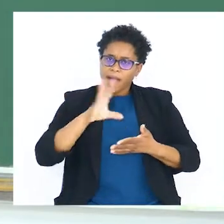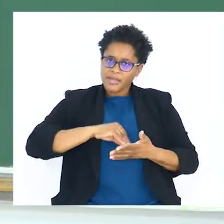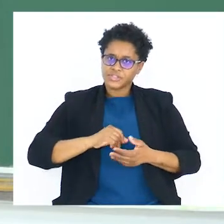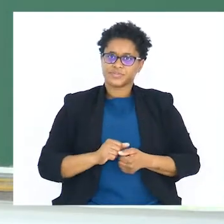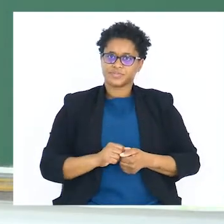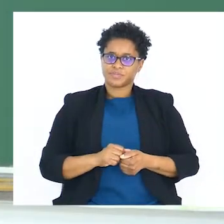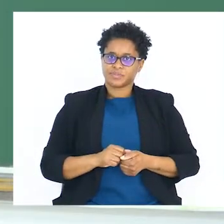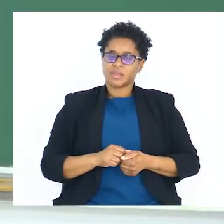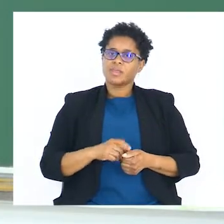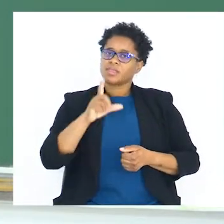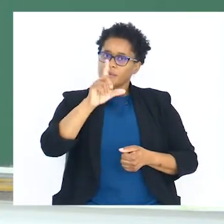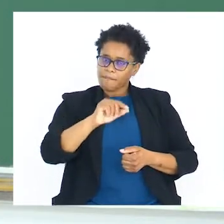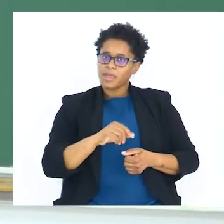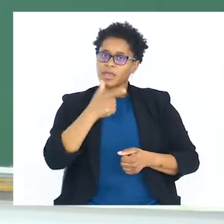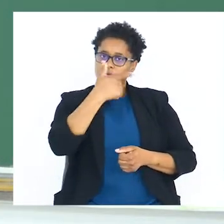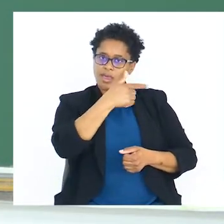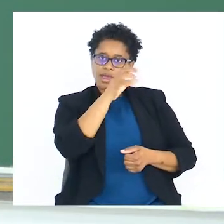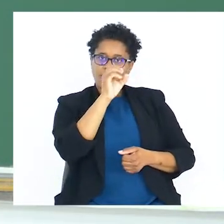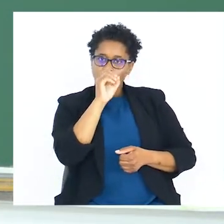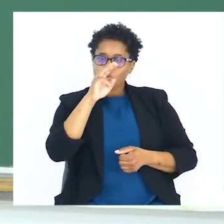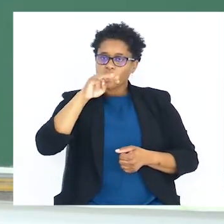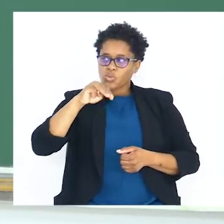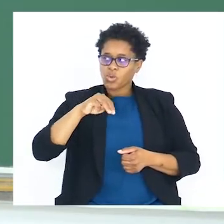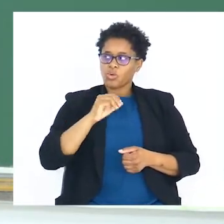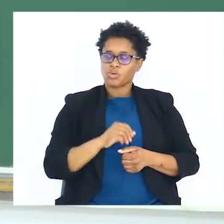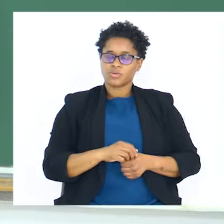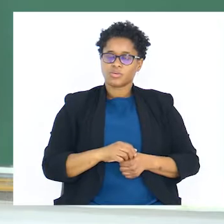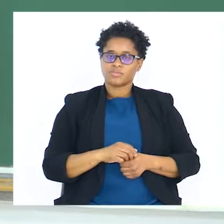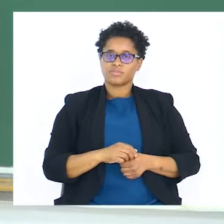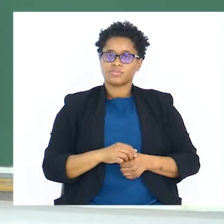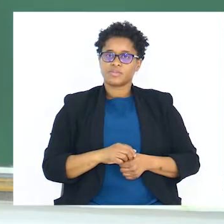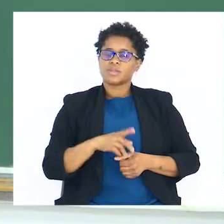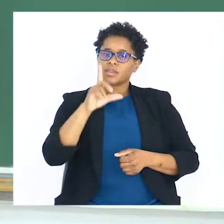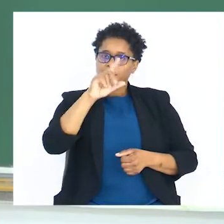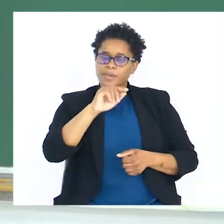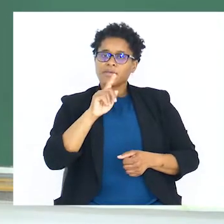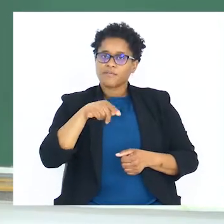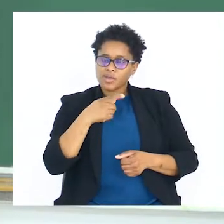Mas é o tom, o estilo,